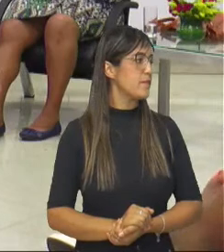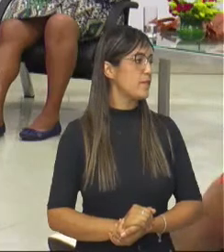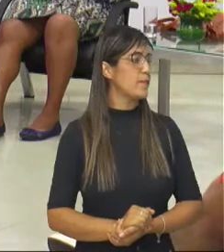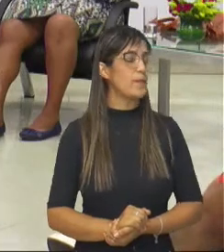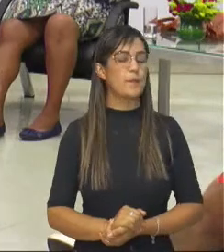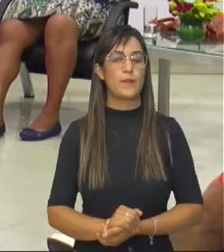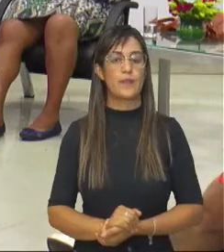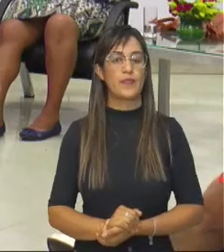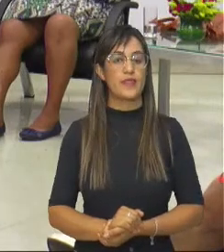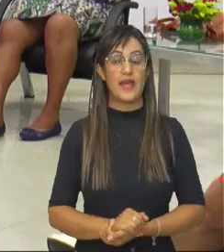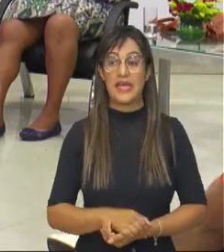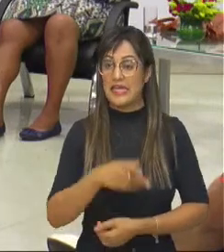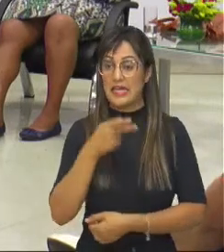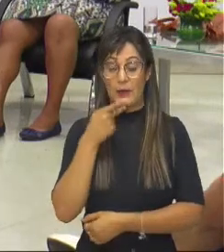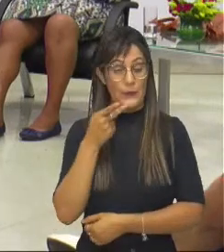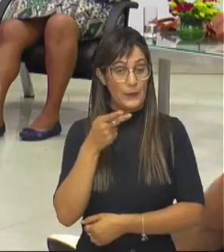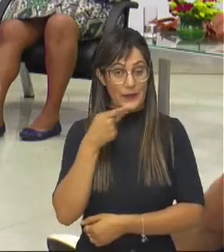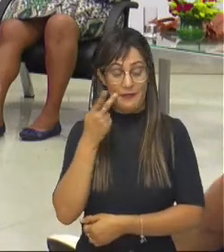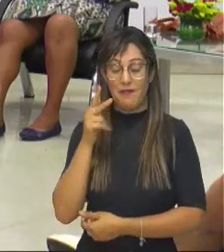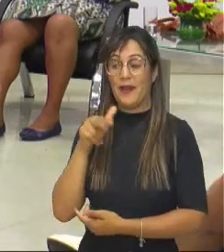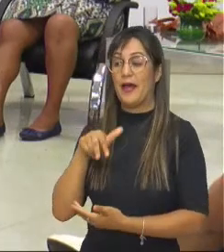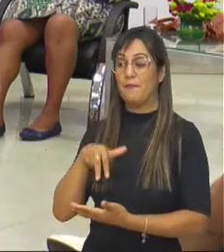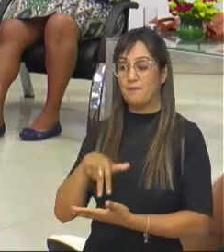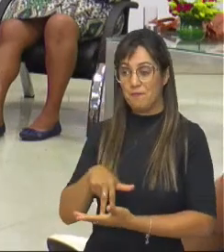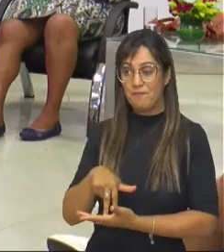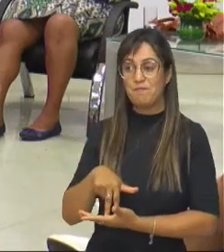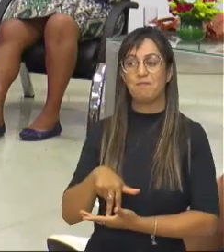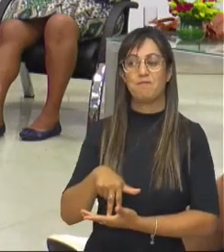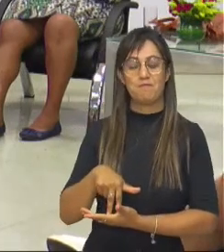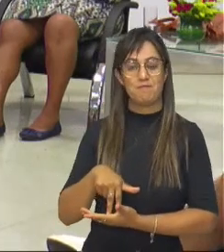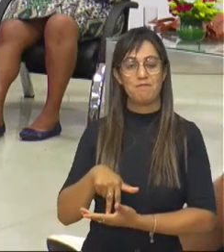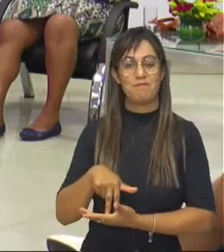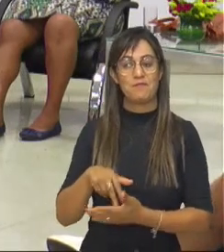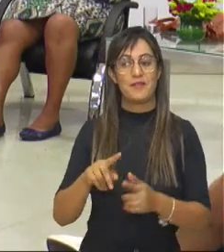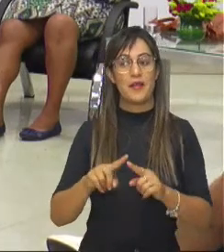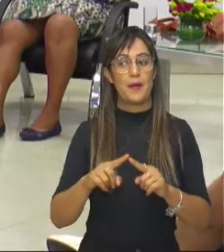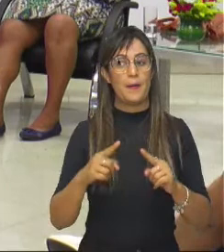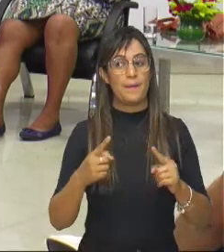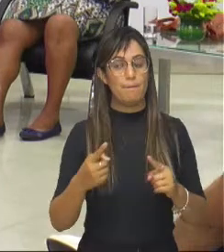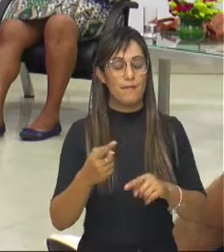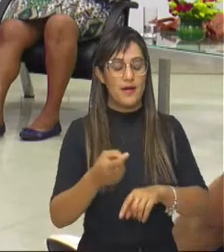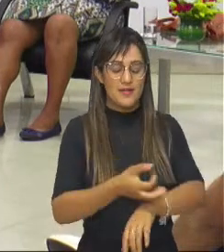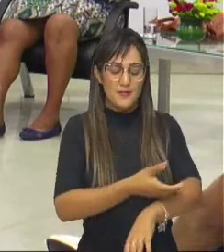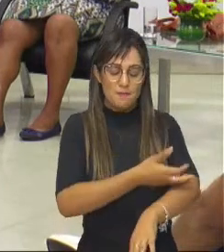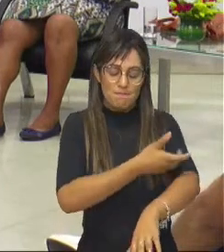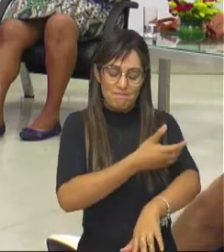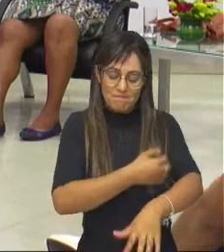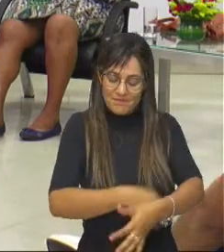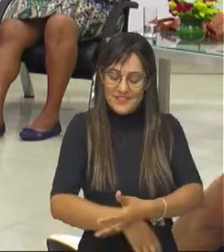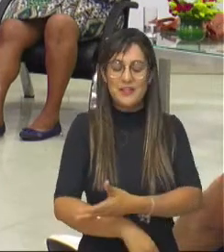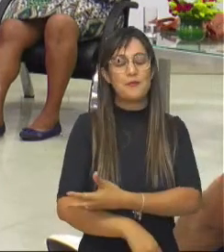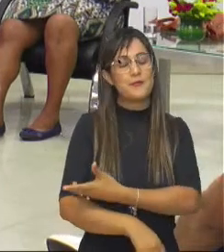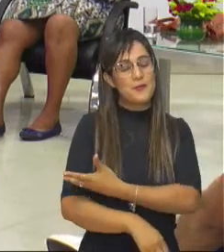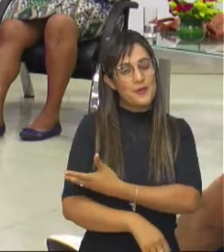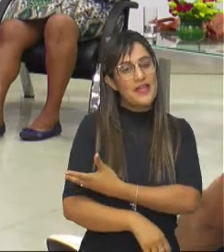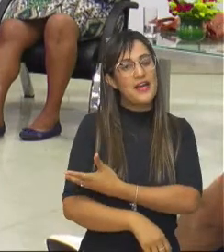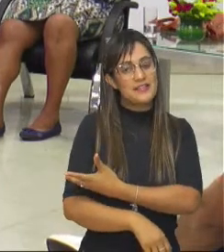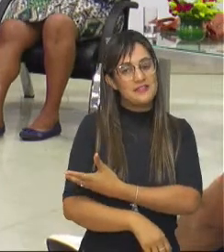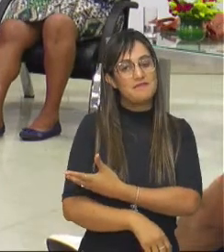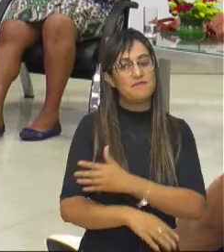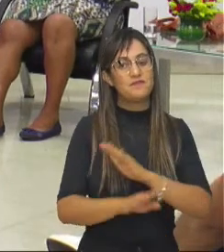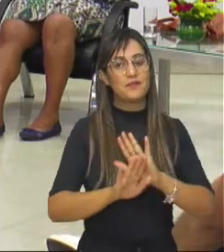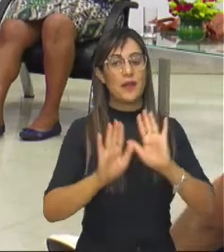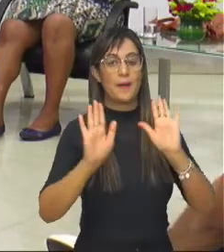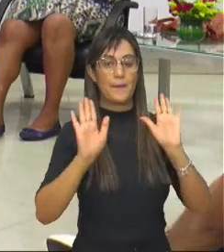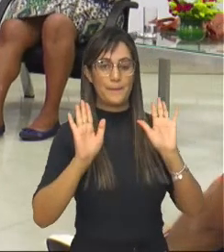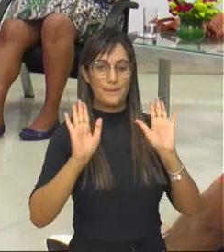Eu não ia falar, não ia mesmo, mas eu estou emocionada. Então, eu só quero dizer uma coisa. Eu